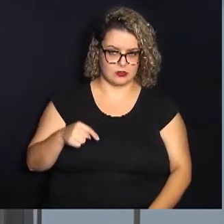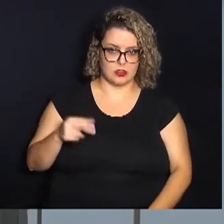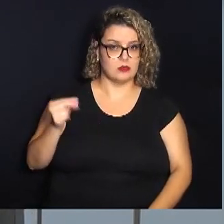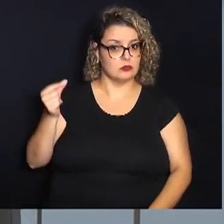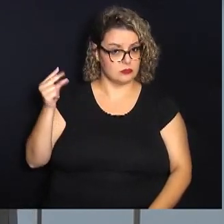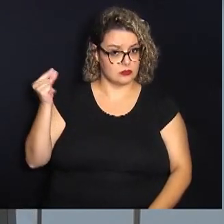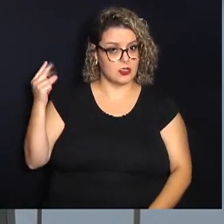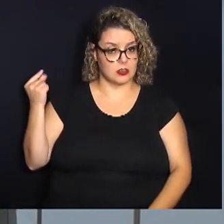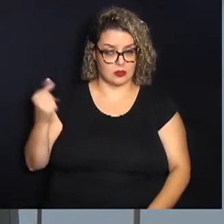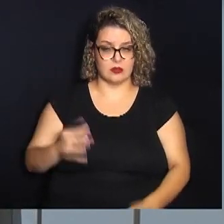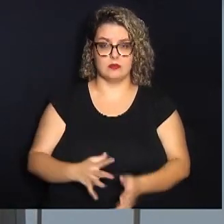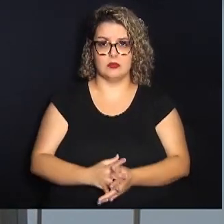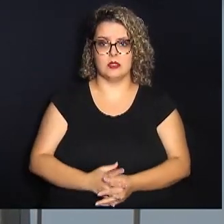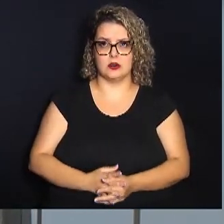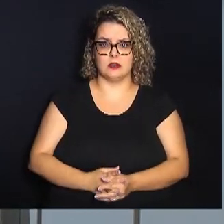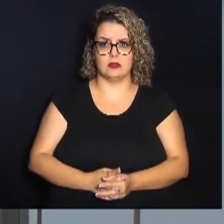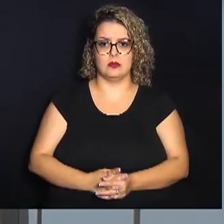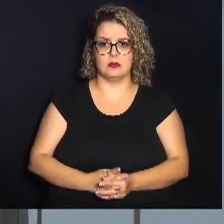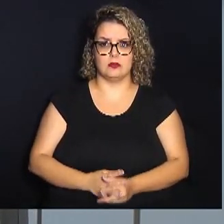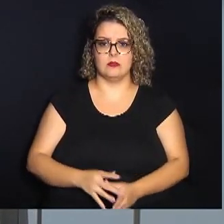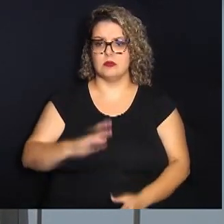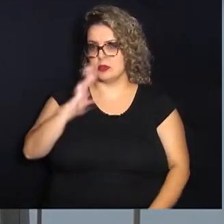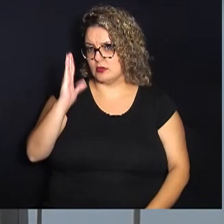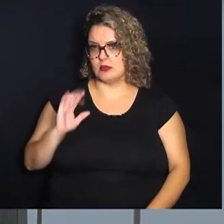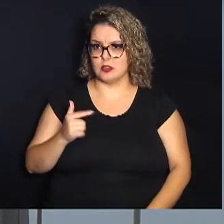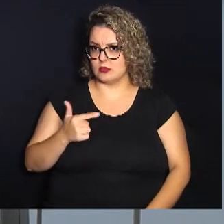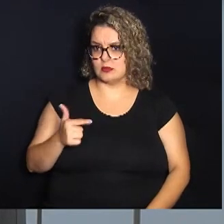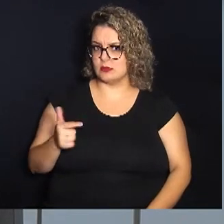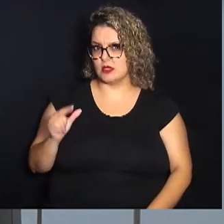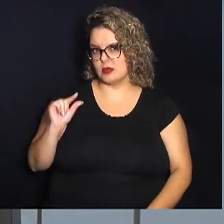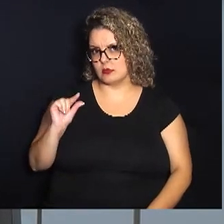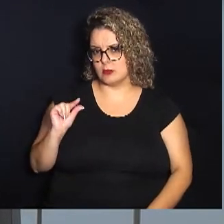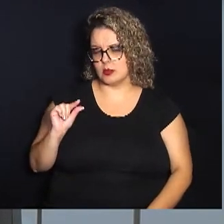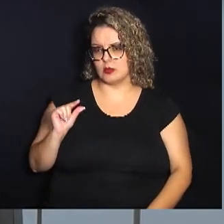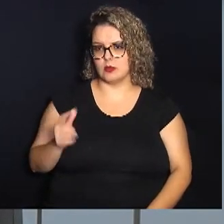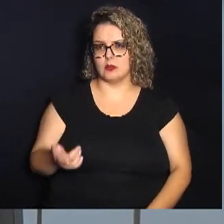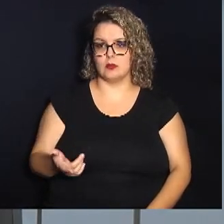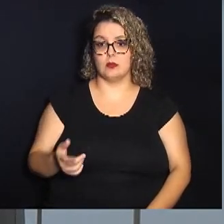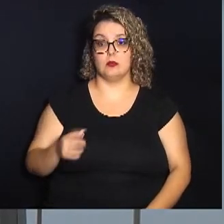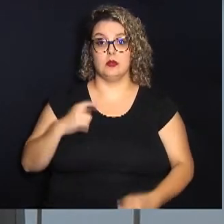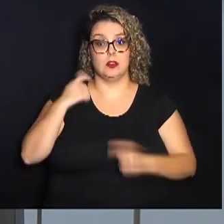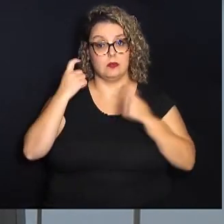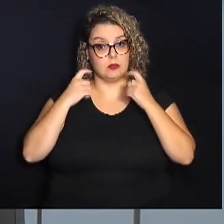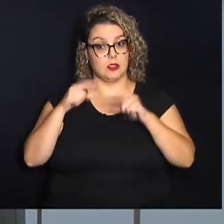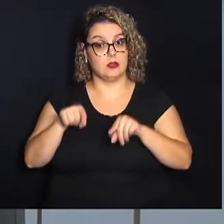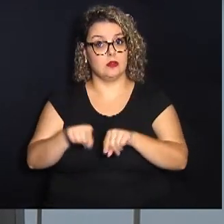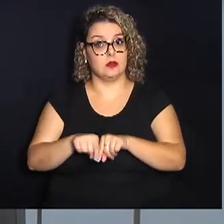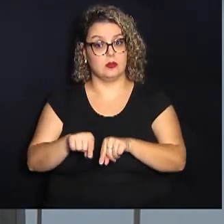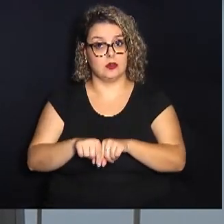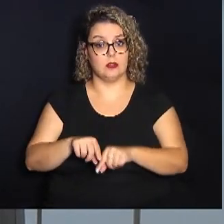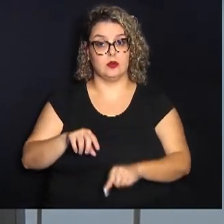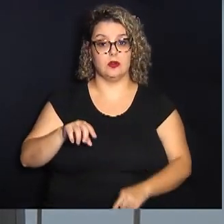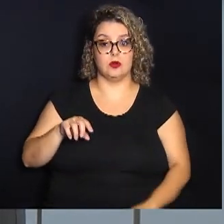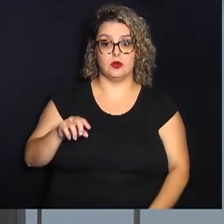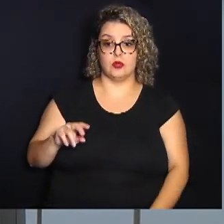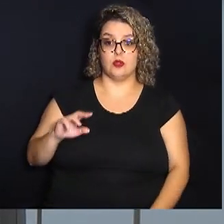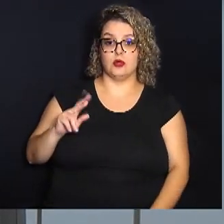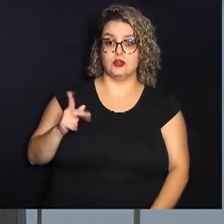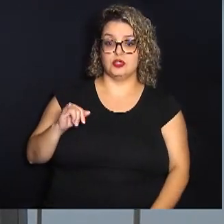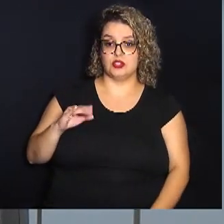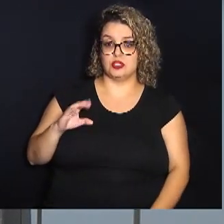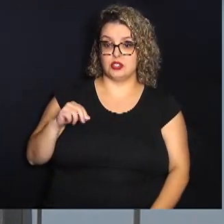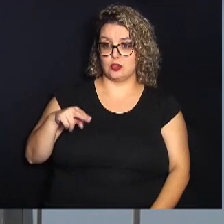anos, no restante do Brasil também é uma transmissão baixa, porém o que nos preocupa também é o chikungunya. A